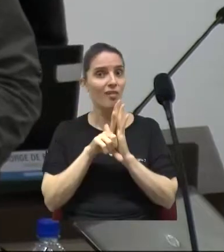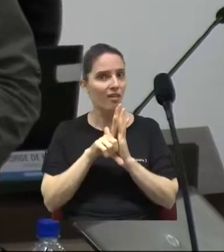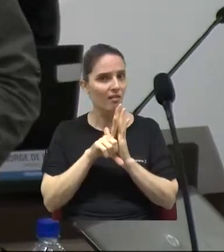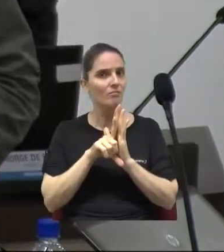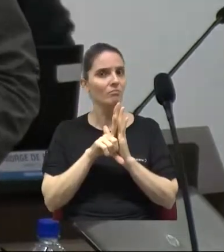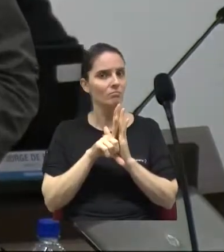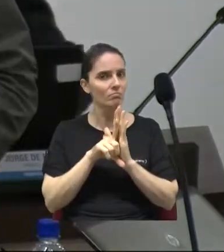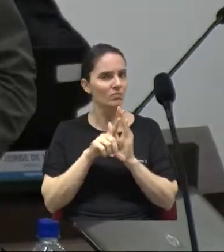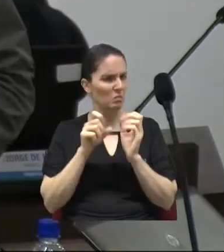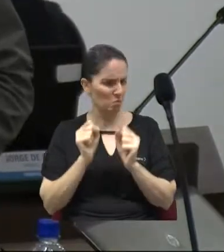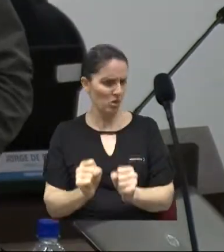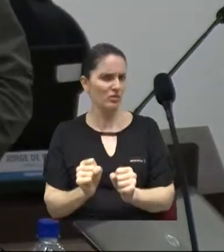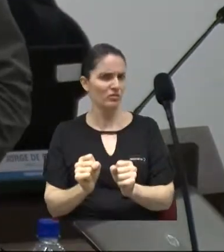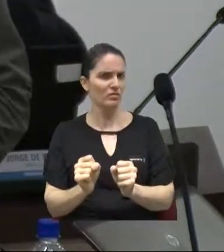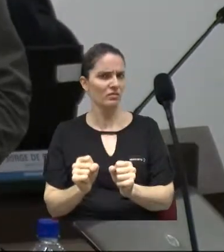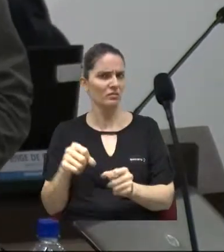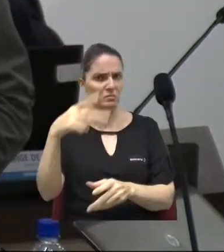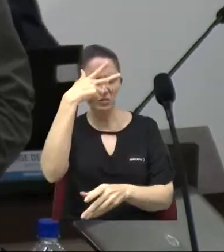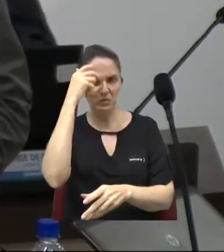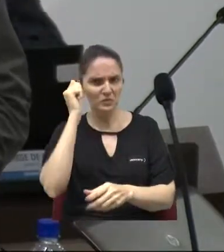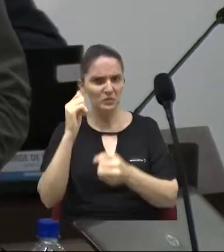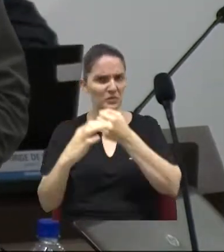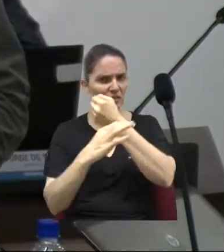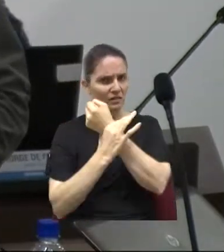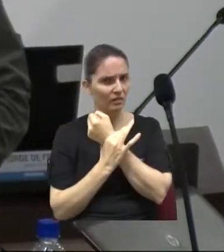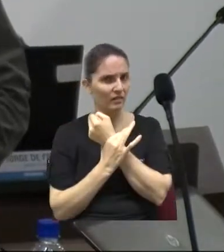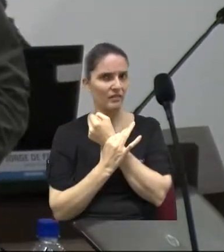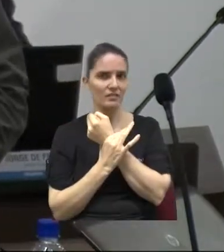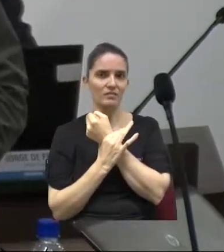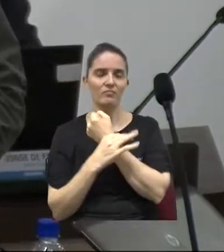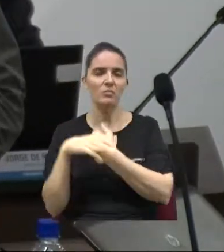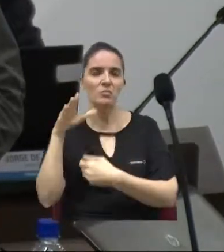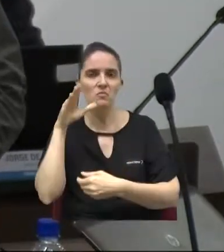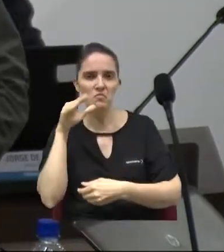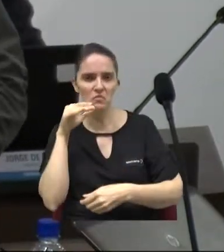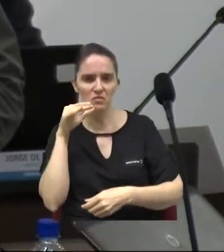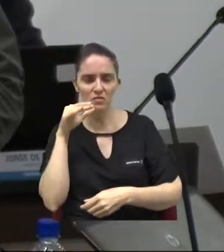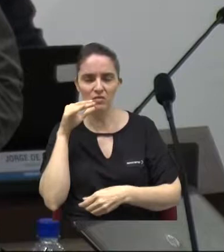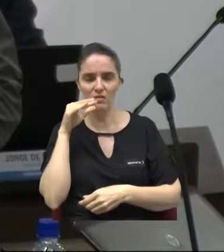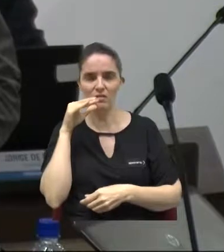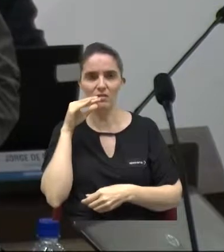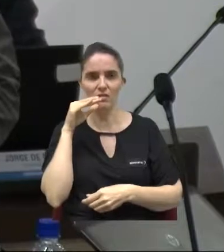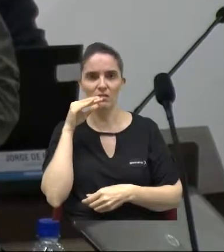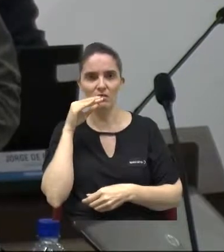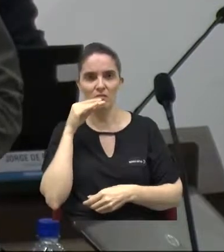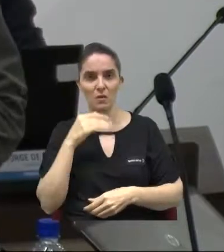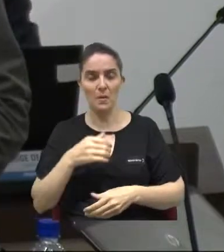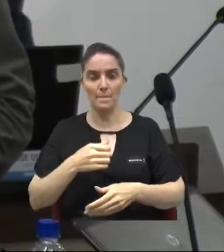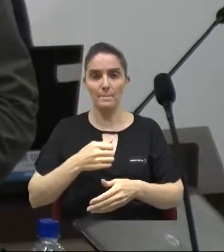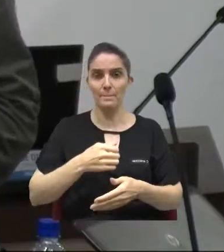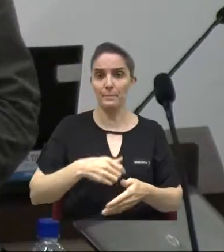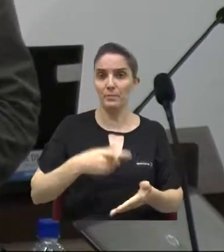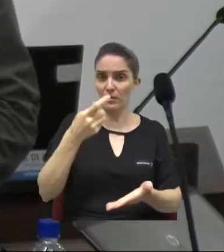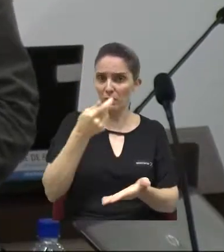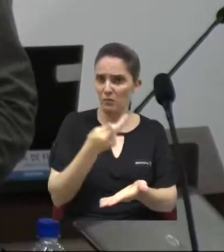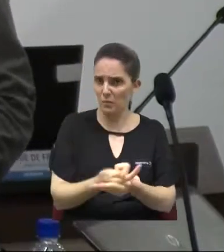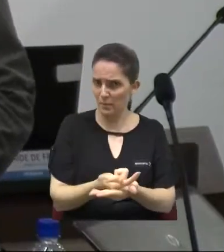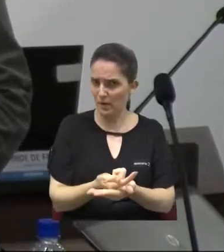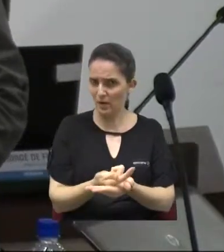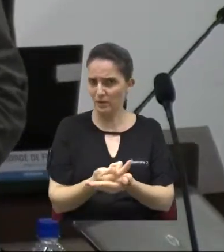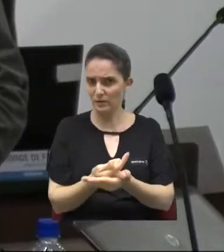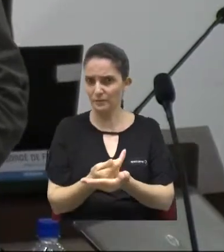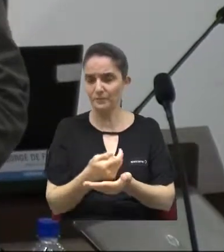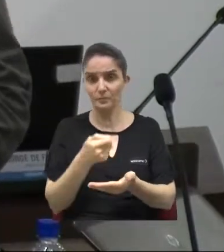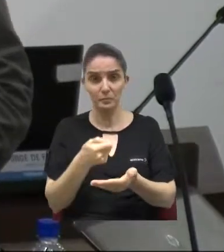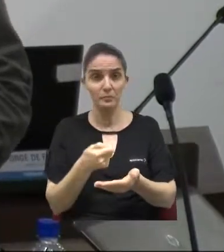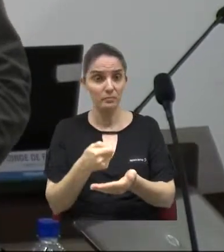isso? Ele garantir aos funcionários o direito de receber as verbas que foi feita lá atrás,